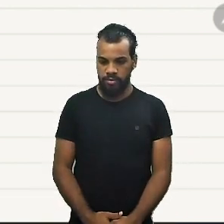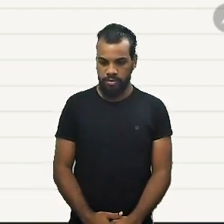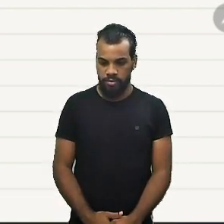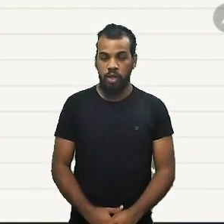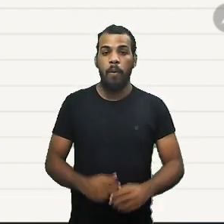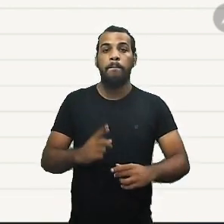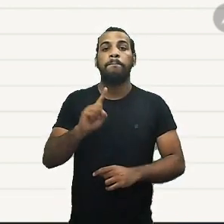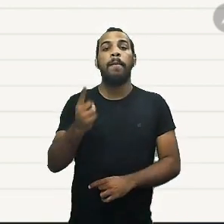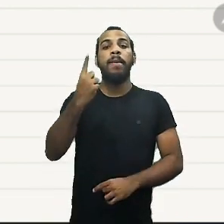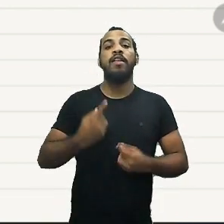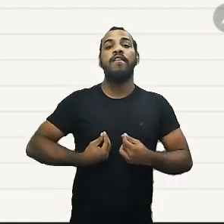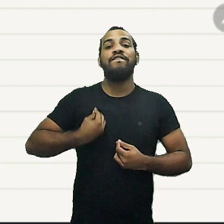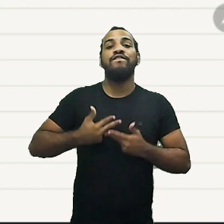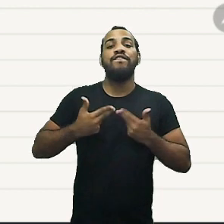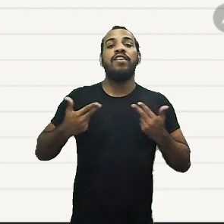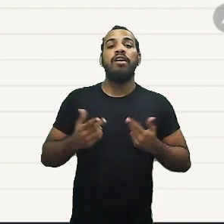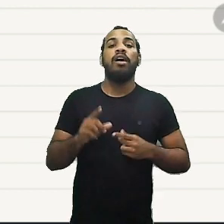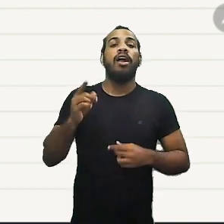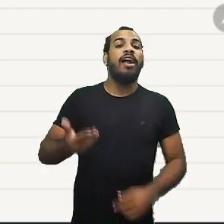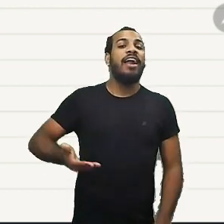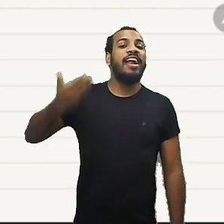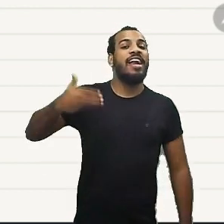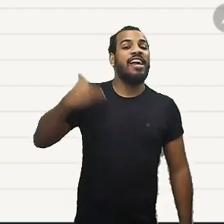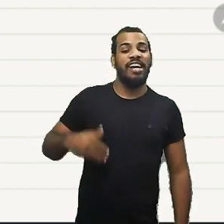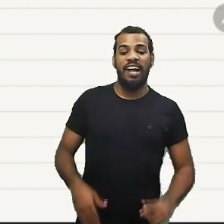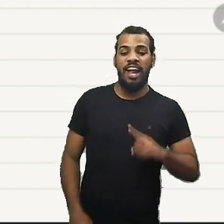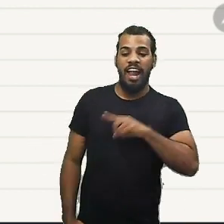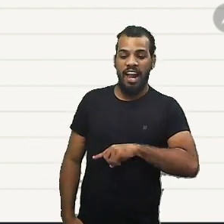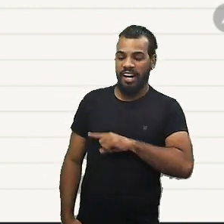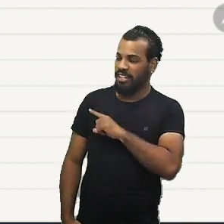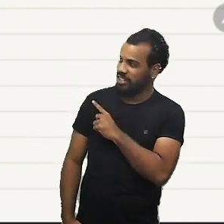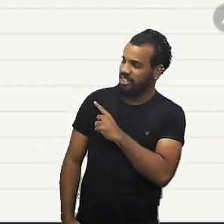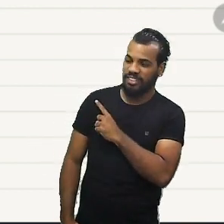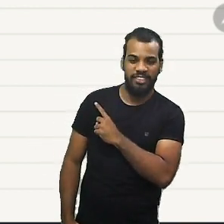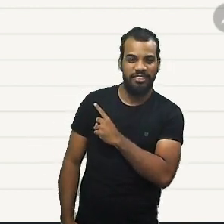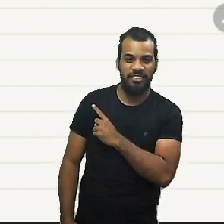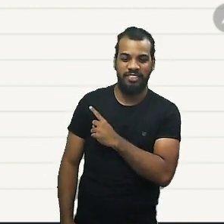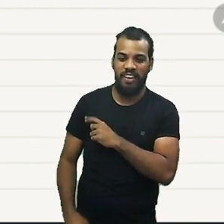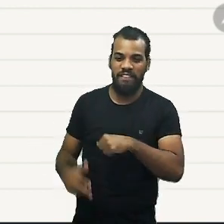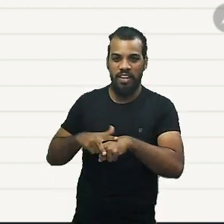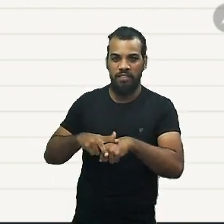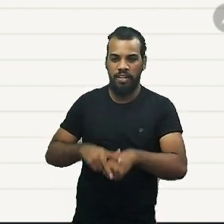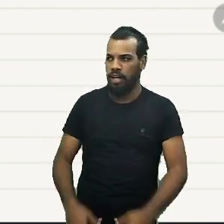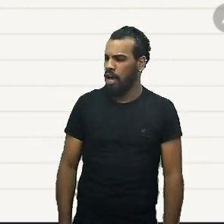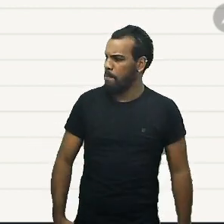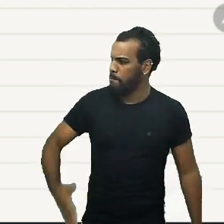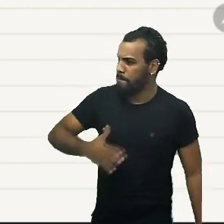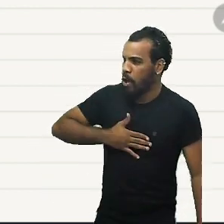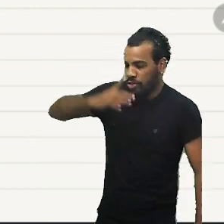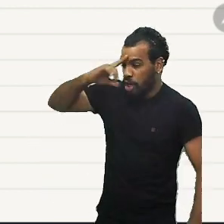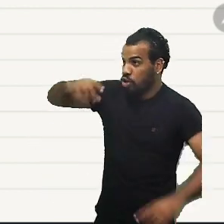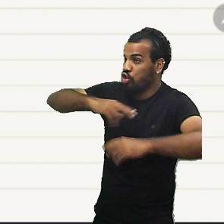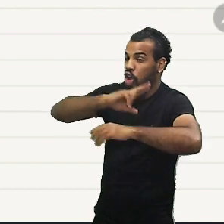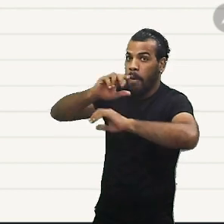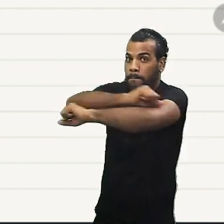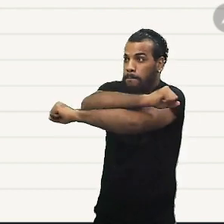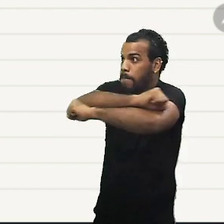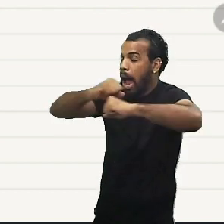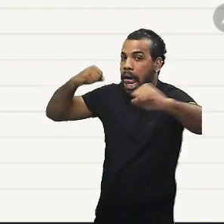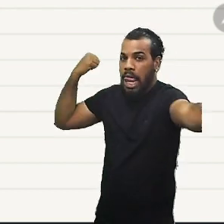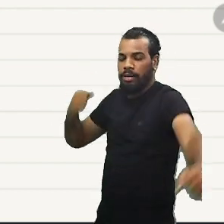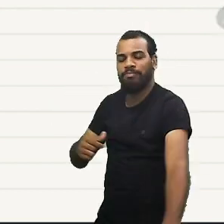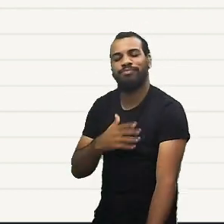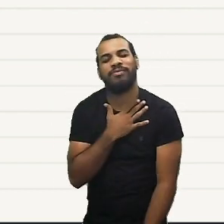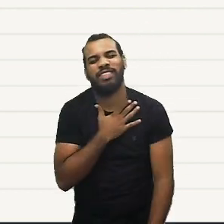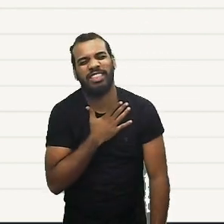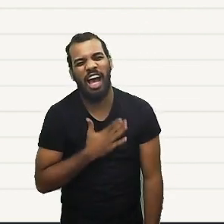autotróficos. Eram quimiolito autotróficos. Meu Deus, que nome grande. É, mas se você olhar com